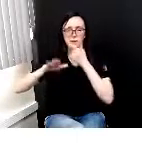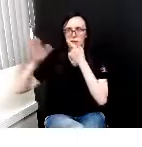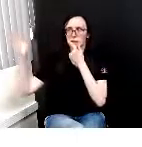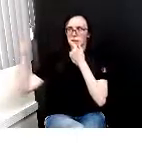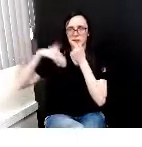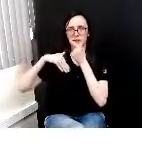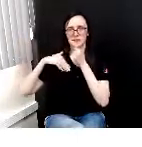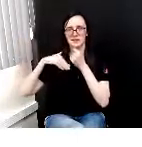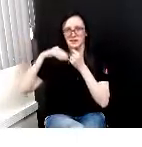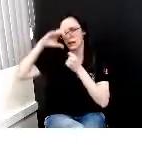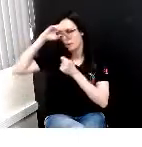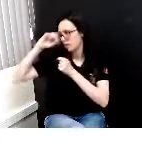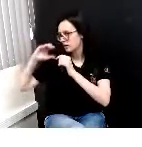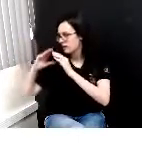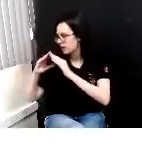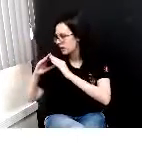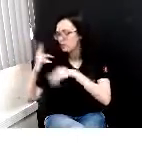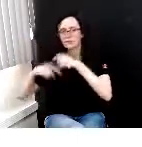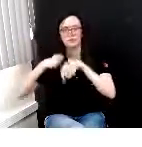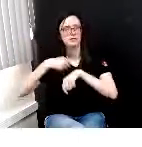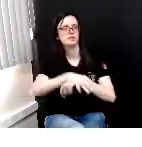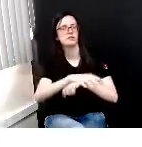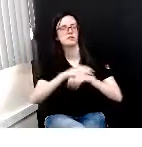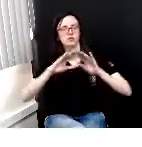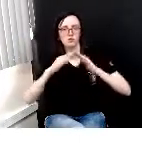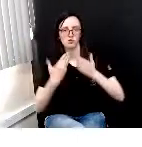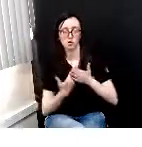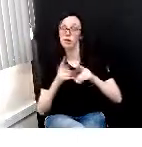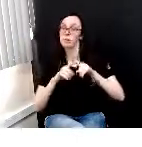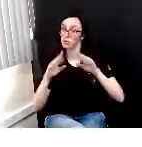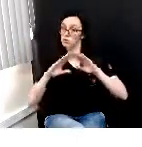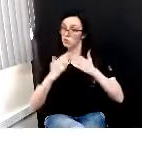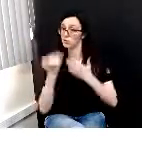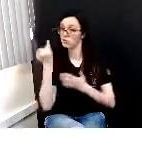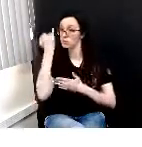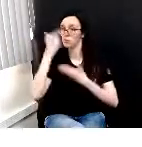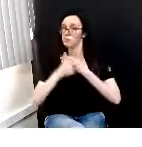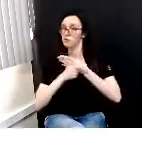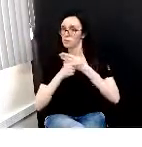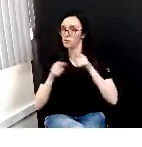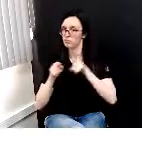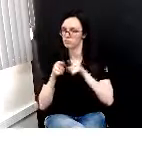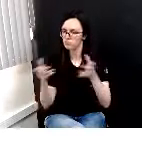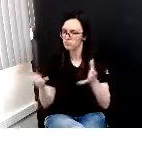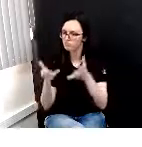casa para o ambiente escolar. E a escola tem esse importante papel de